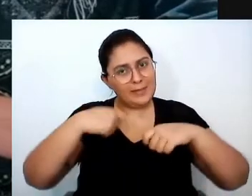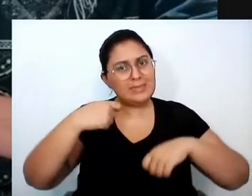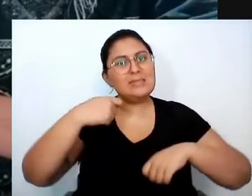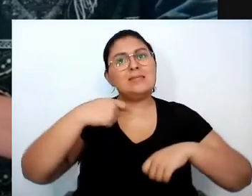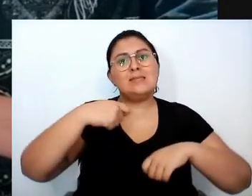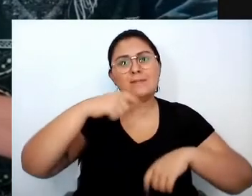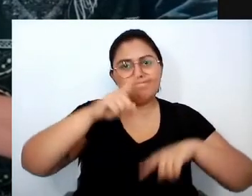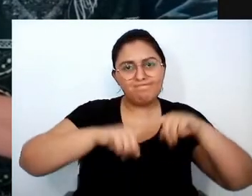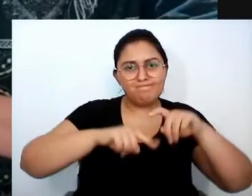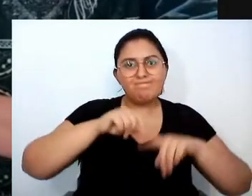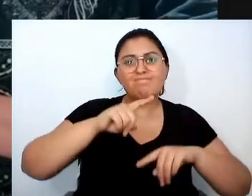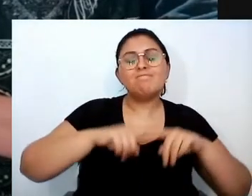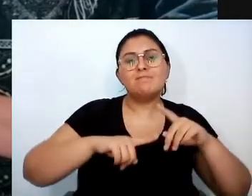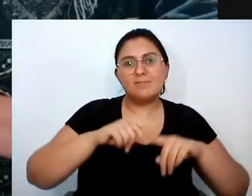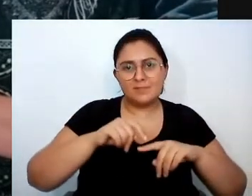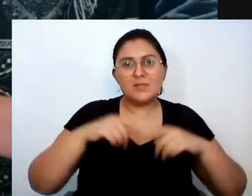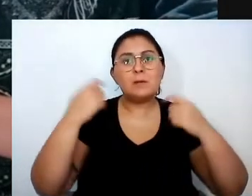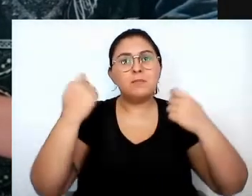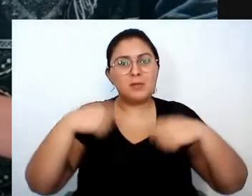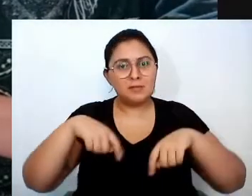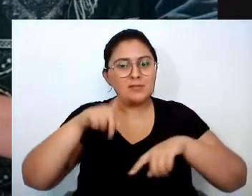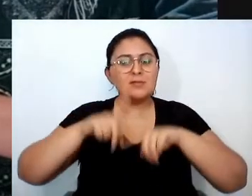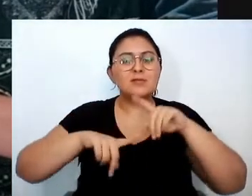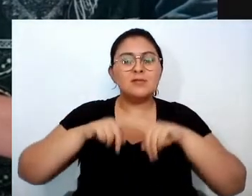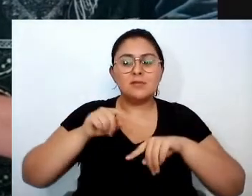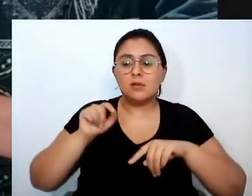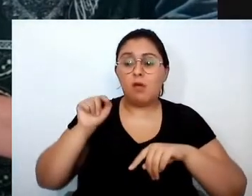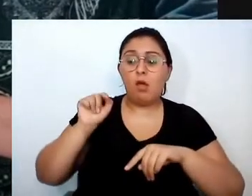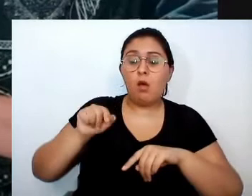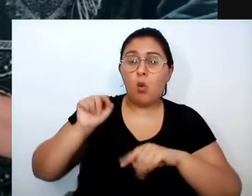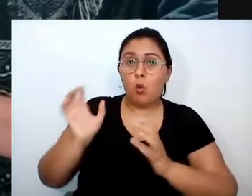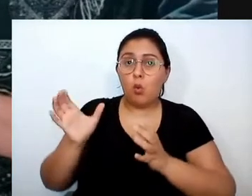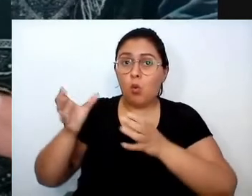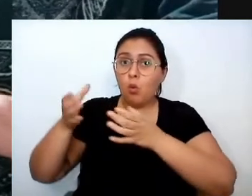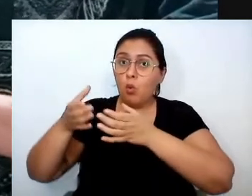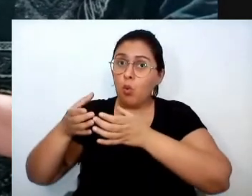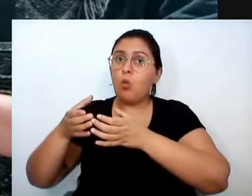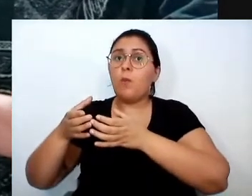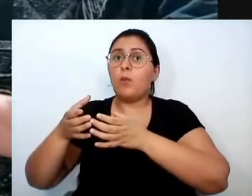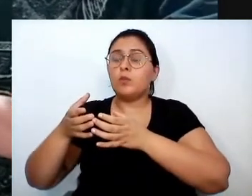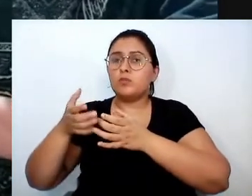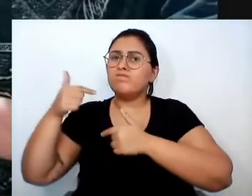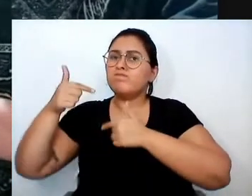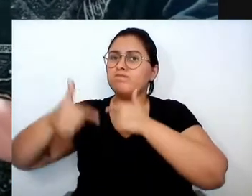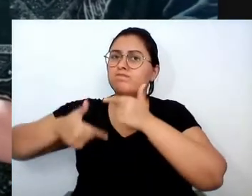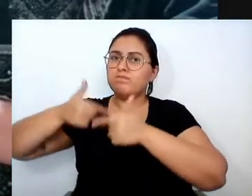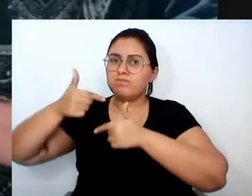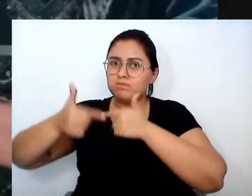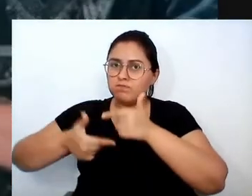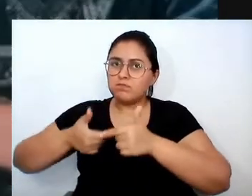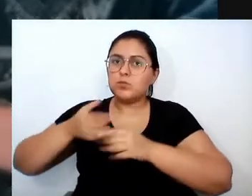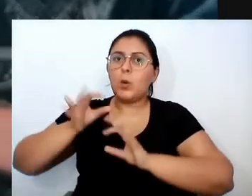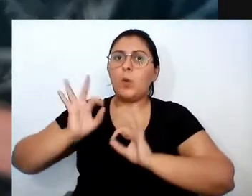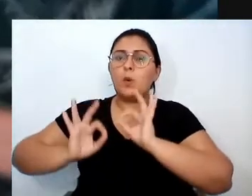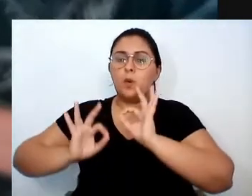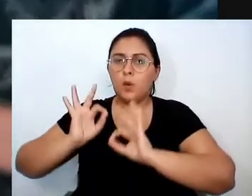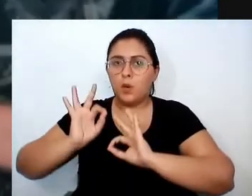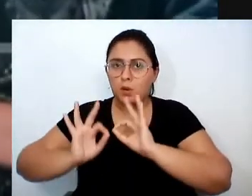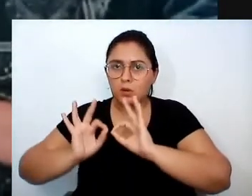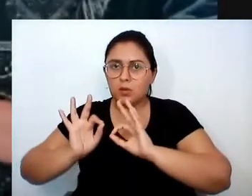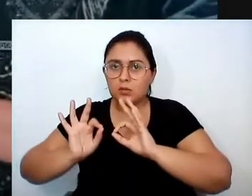de uma adaptação de um material e o Sembraim ele vem trabalhando com vários aspectos, né, em cima